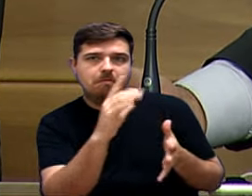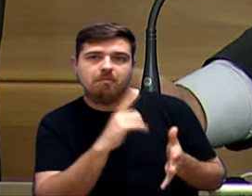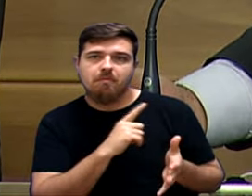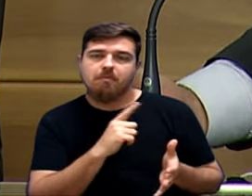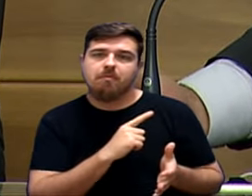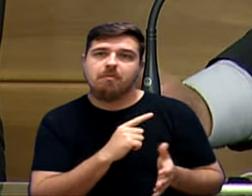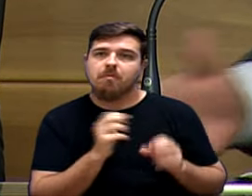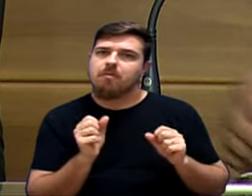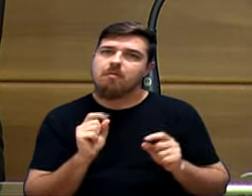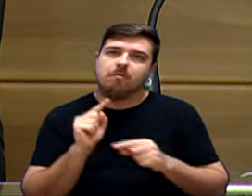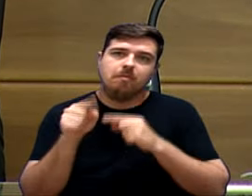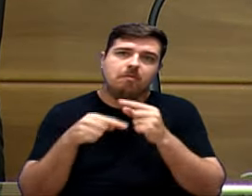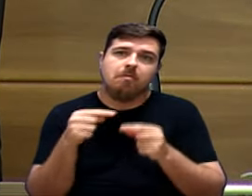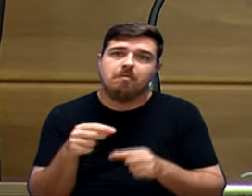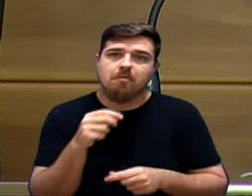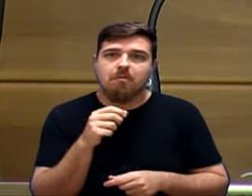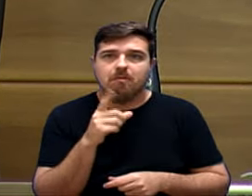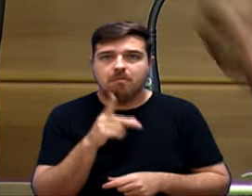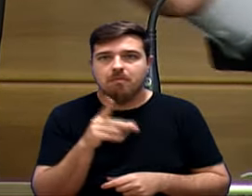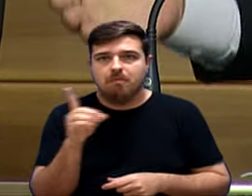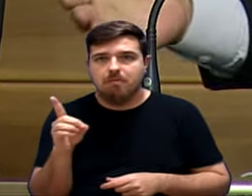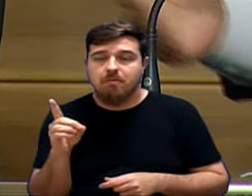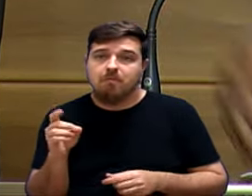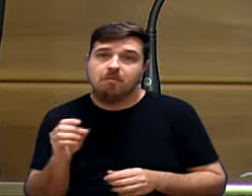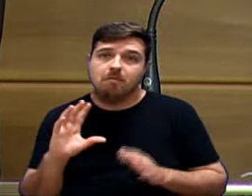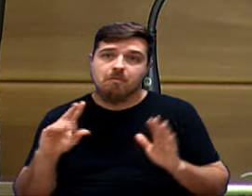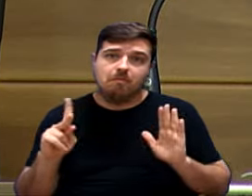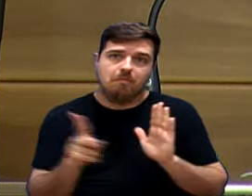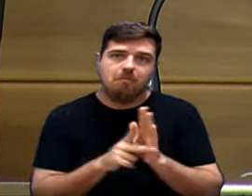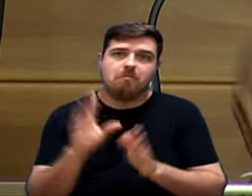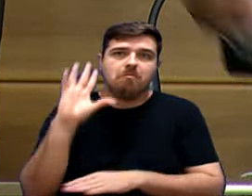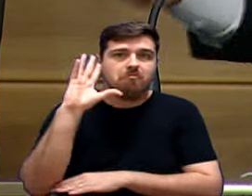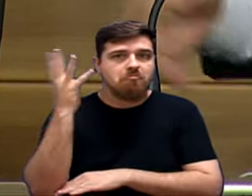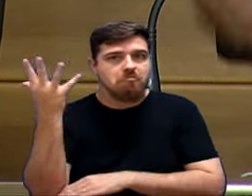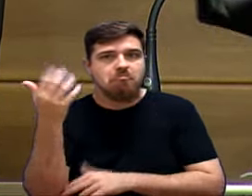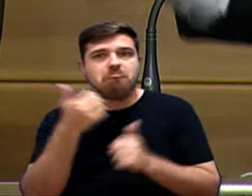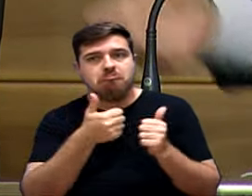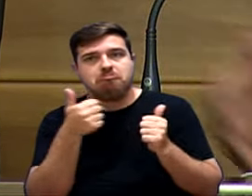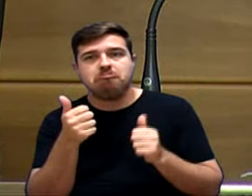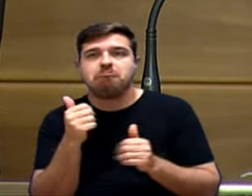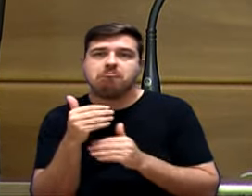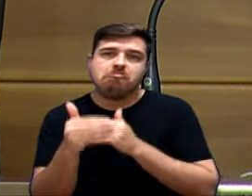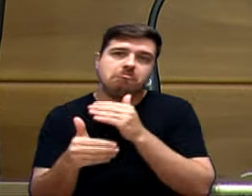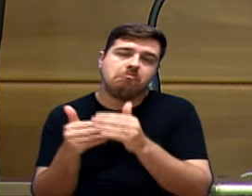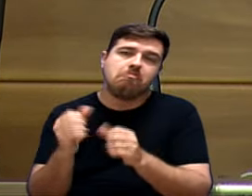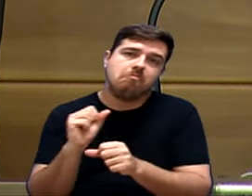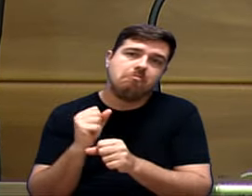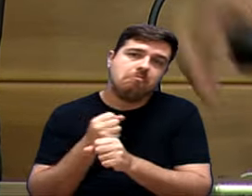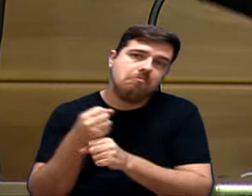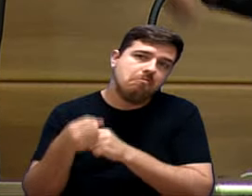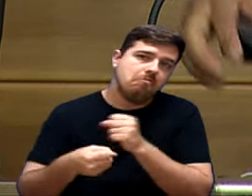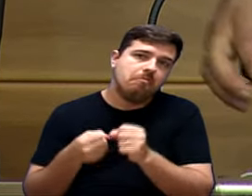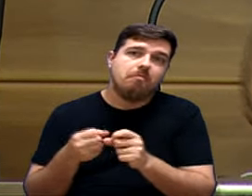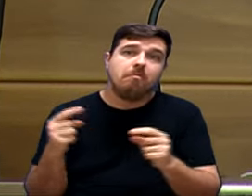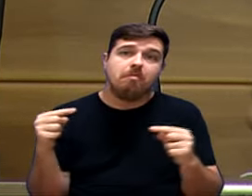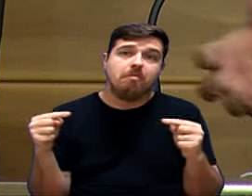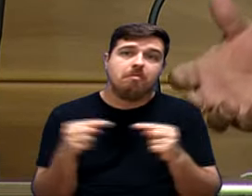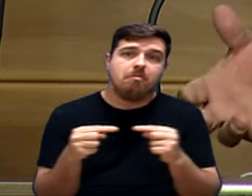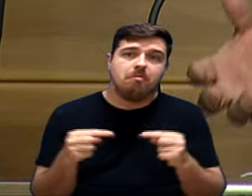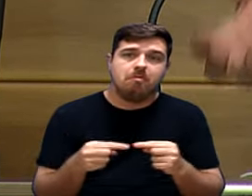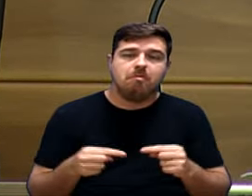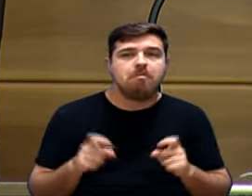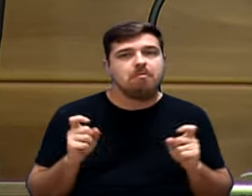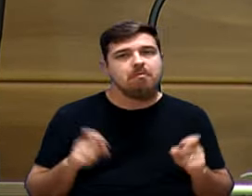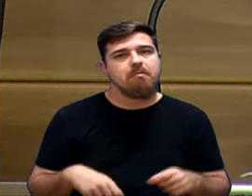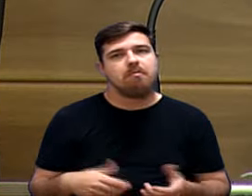ambiental eu acho que é o grande grande ganho que nós vamos ter nos próximos talvez no próximo ano no ano seguinte eh pra gente poder identificar isso e por